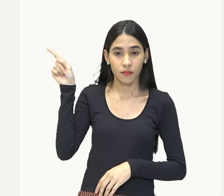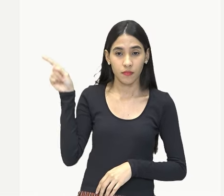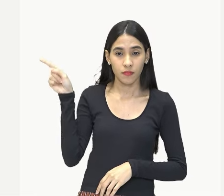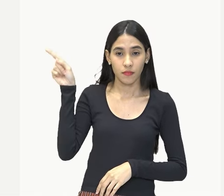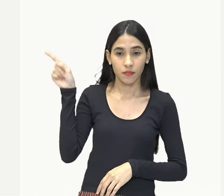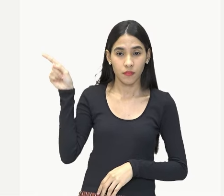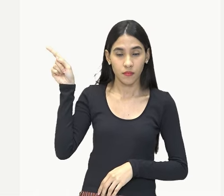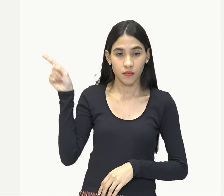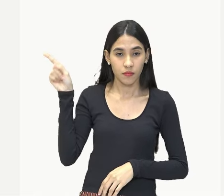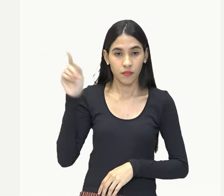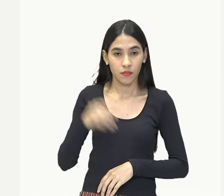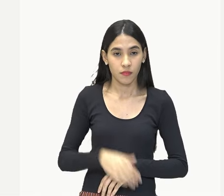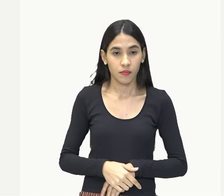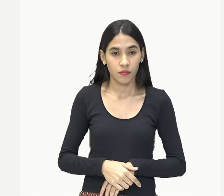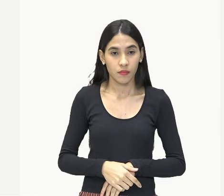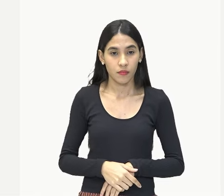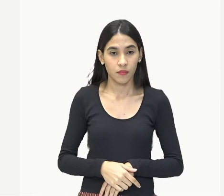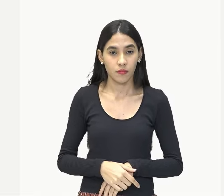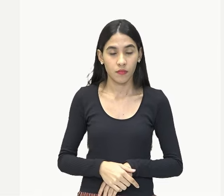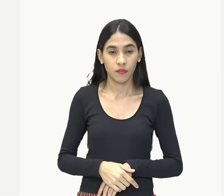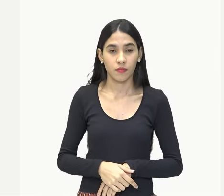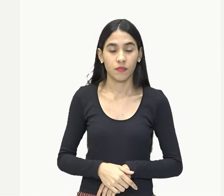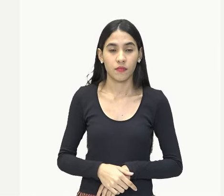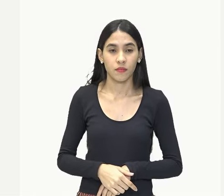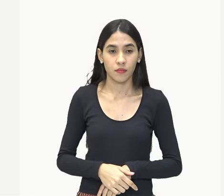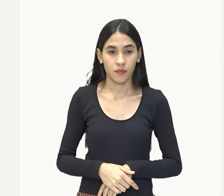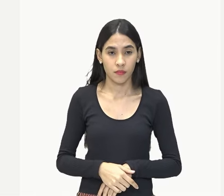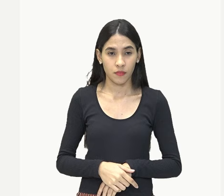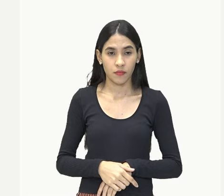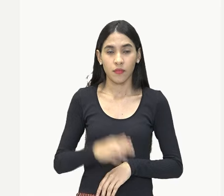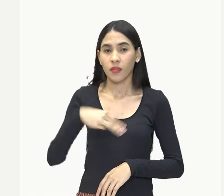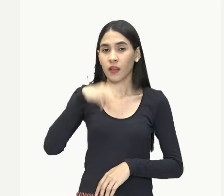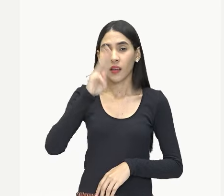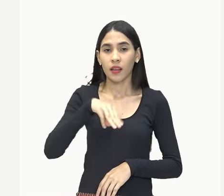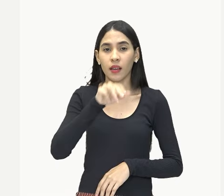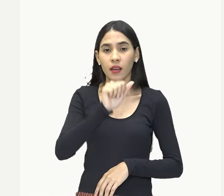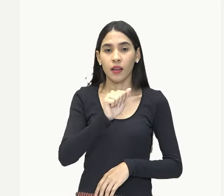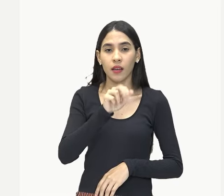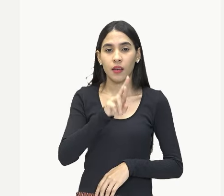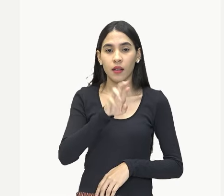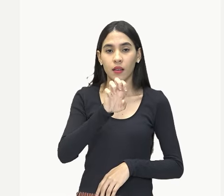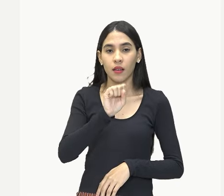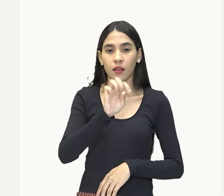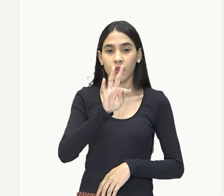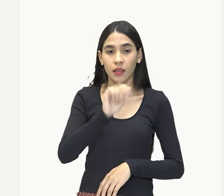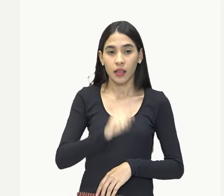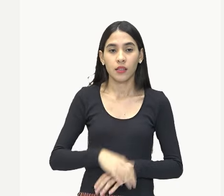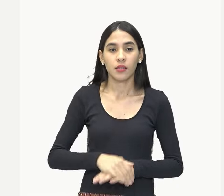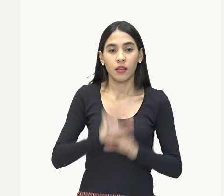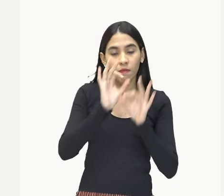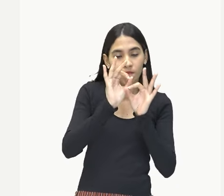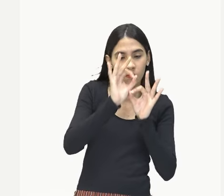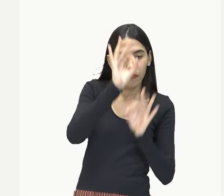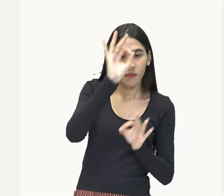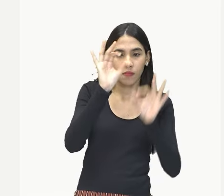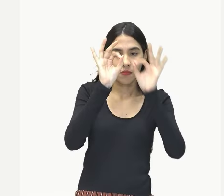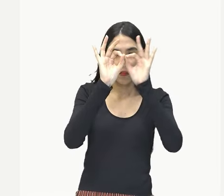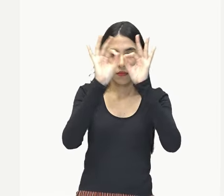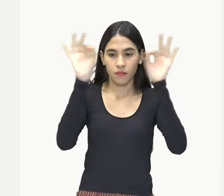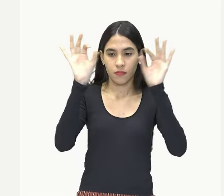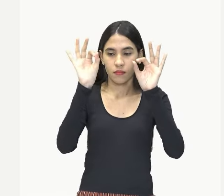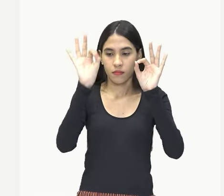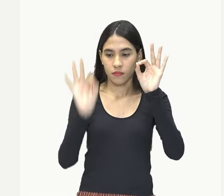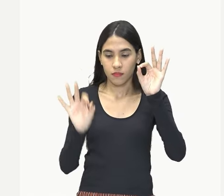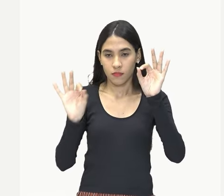A, A, A. Ó, todas elas medem A. Quem é a aresta, no caso, é esse ladinho bem aqui. Então ele